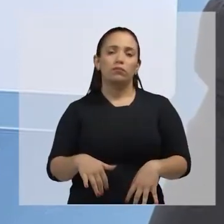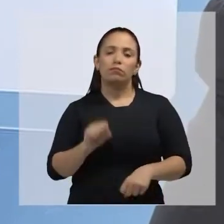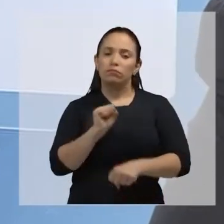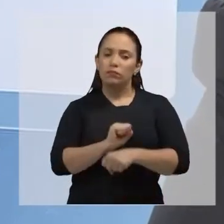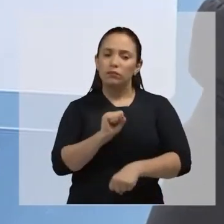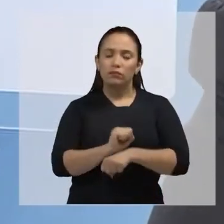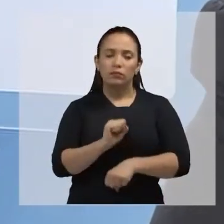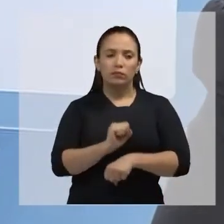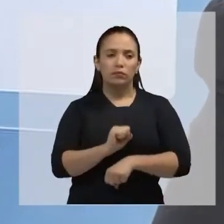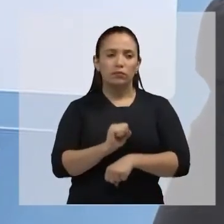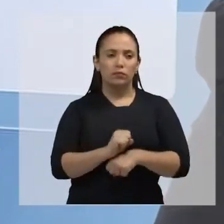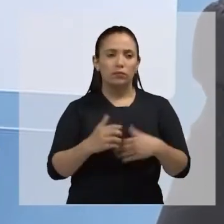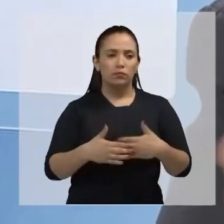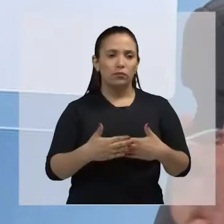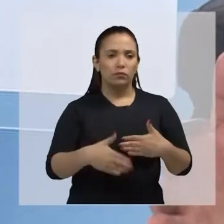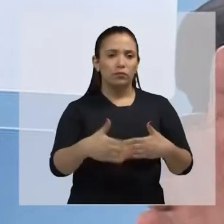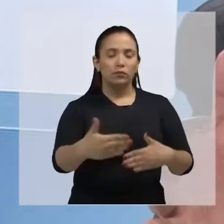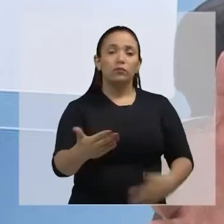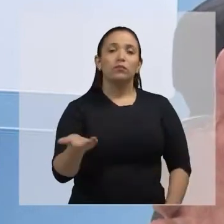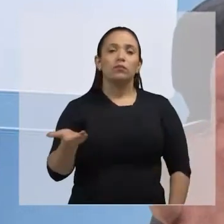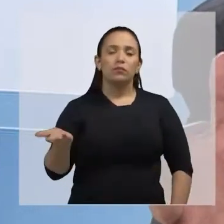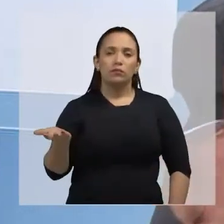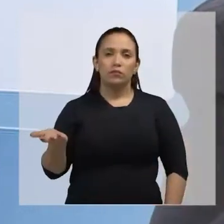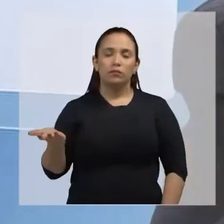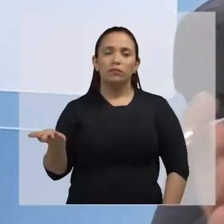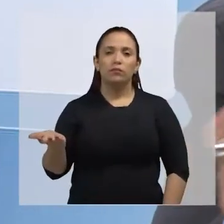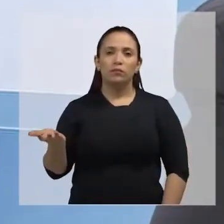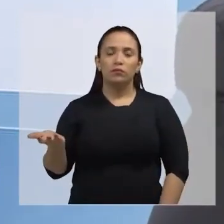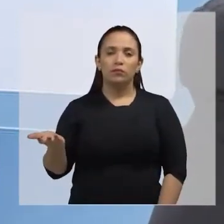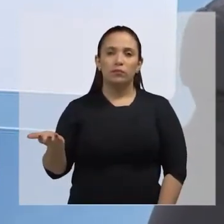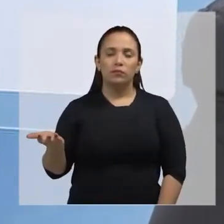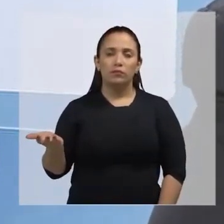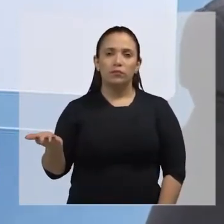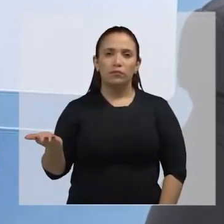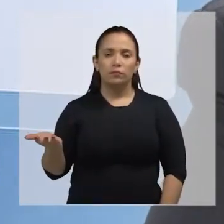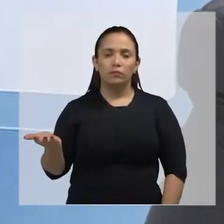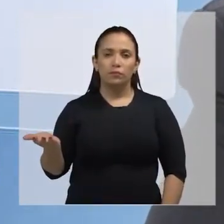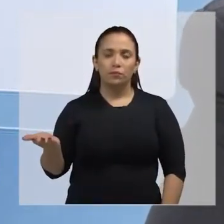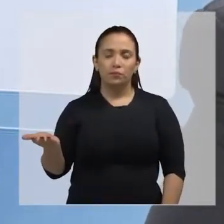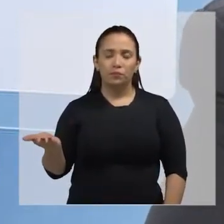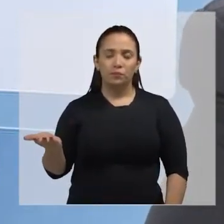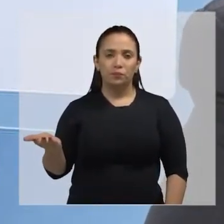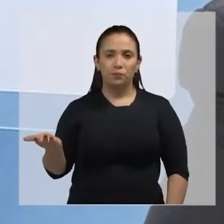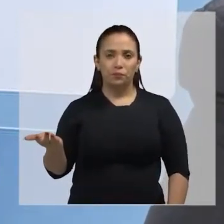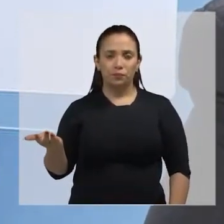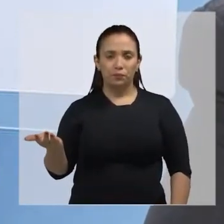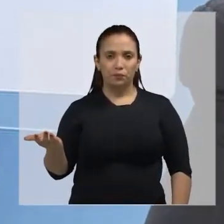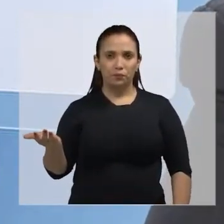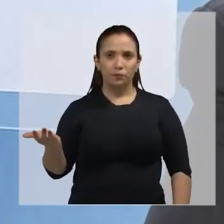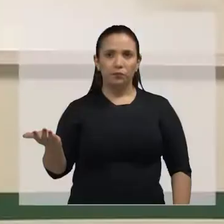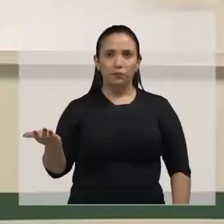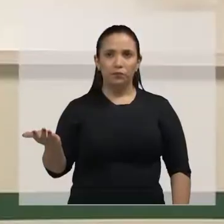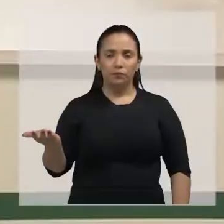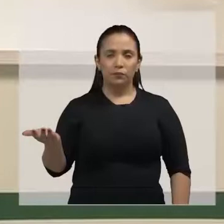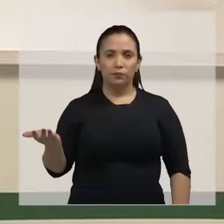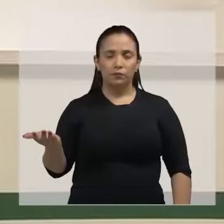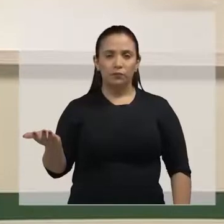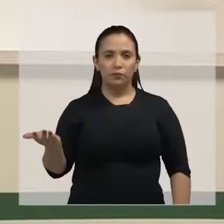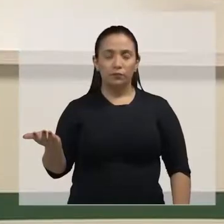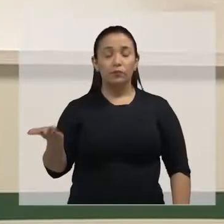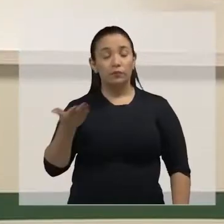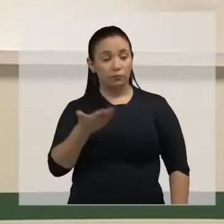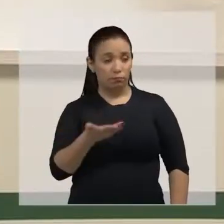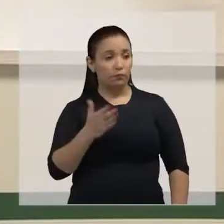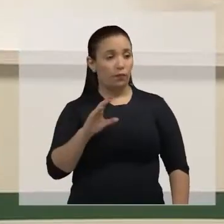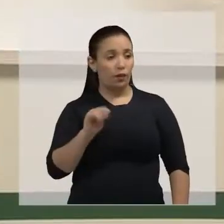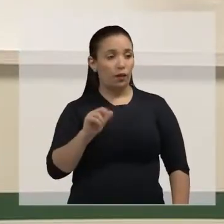próxima terça-feira, o próximo julgamento, foi o que ela disse. Foi justamente desse intervalo. Nesse ato, né? E aí? Carlos,